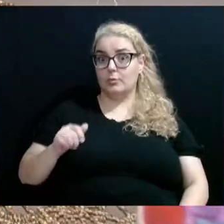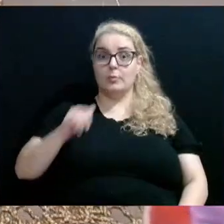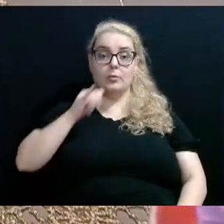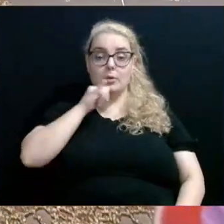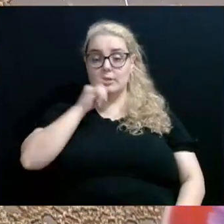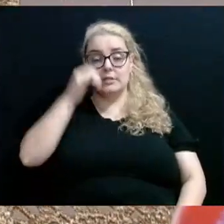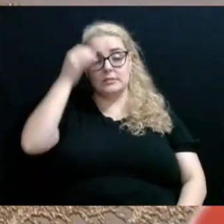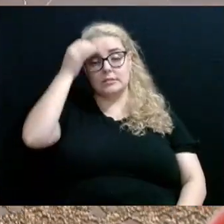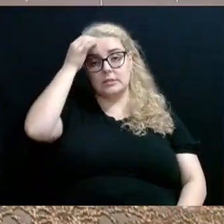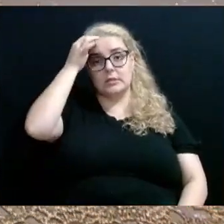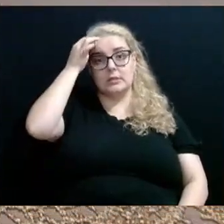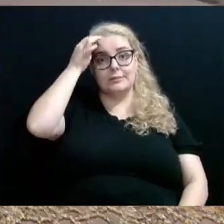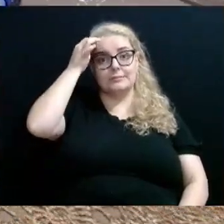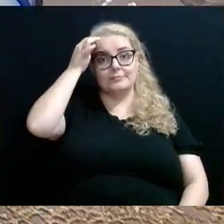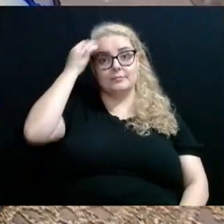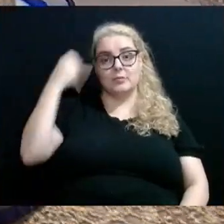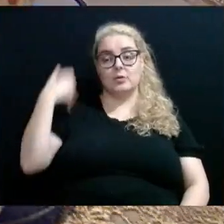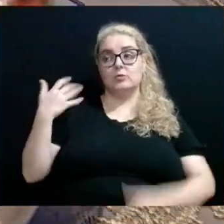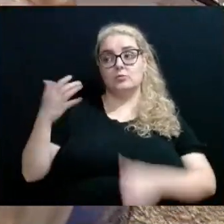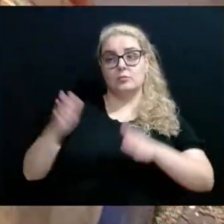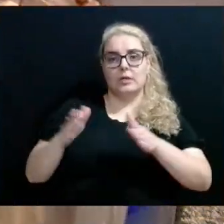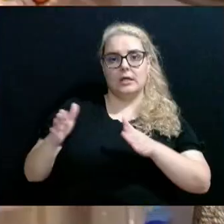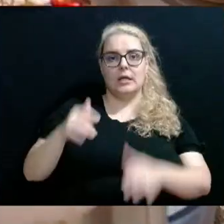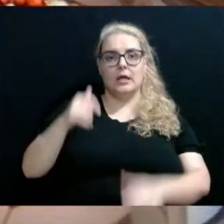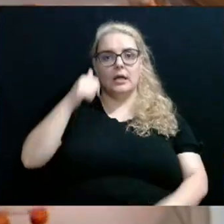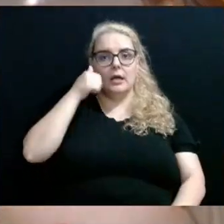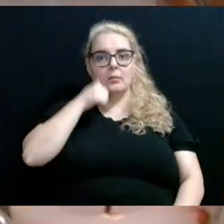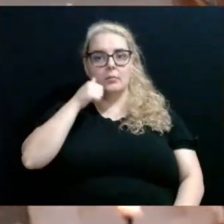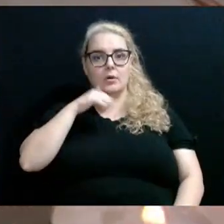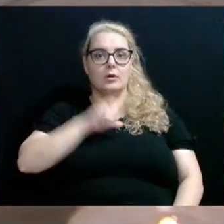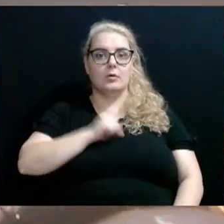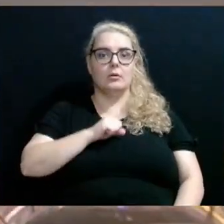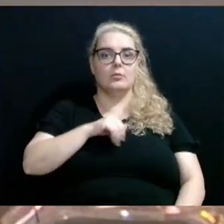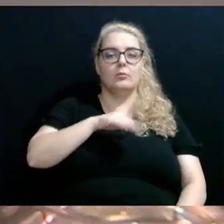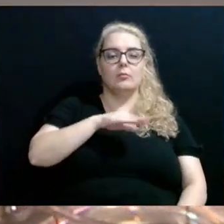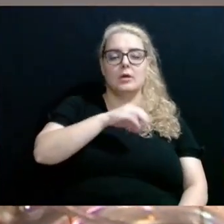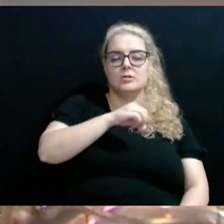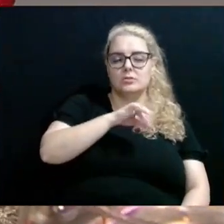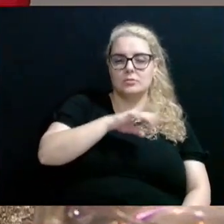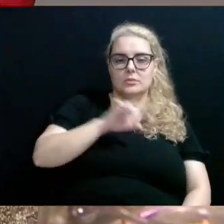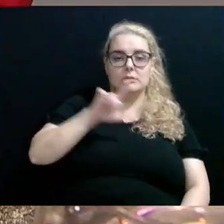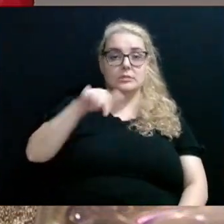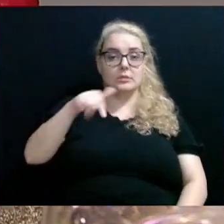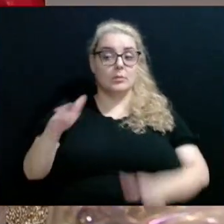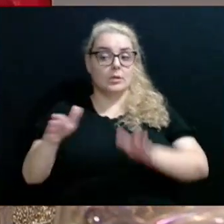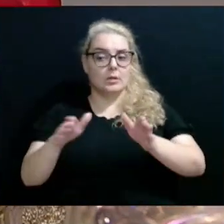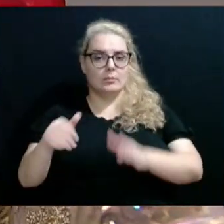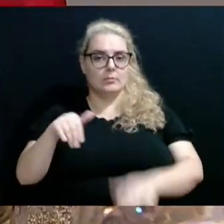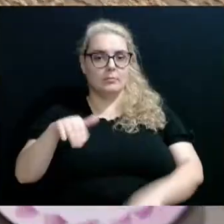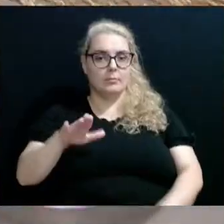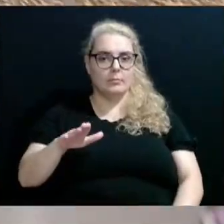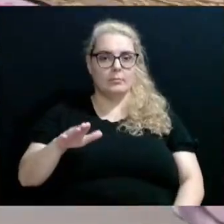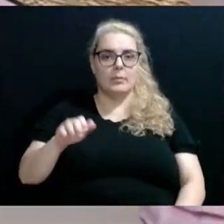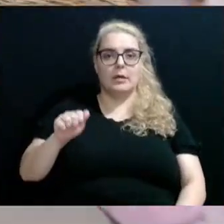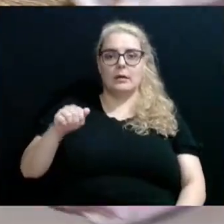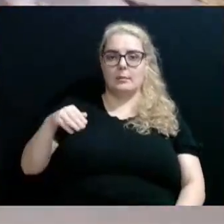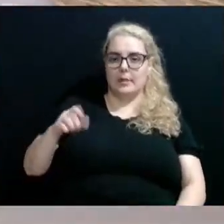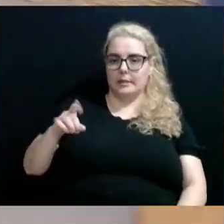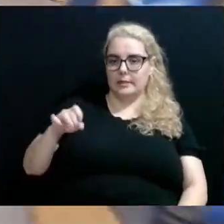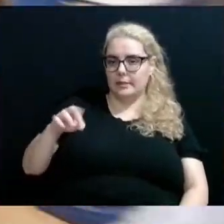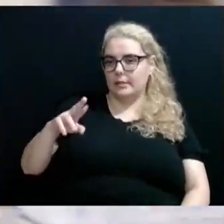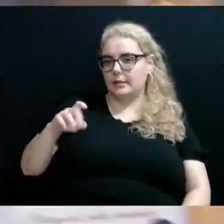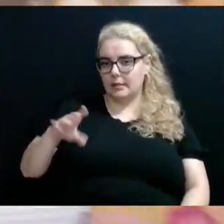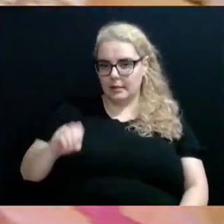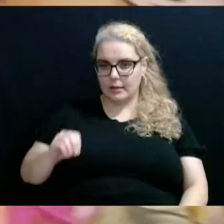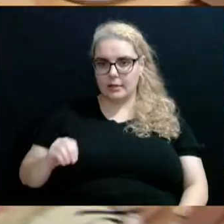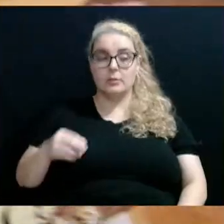de uma certa idade, a mulher ela gosta do mais doce. Não, depois de uma certa idade ela gosta do mais amadeirado.